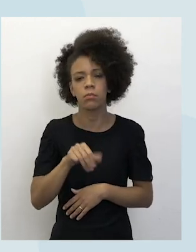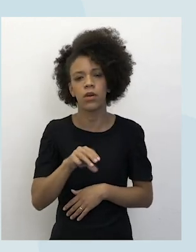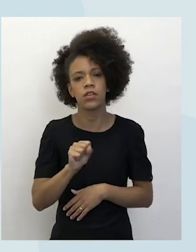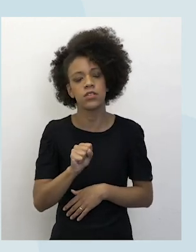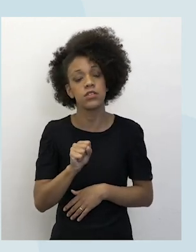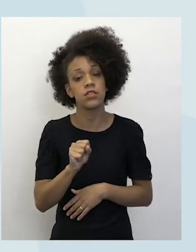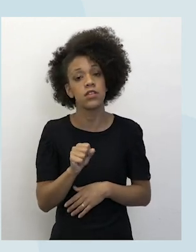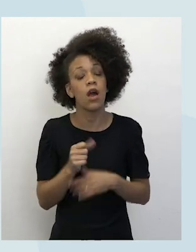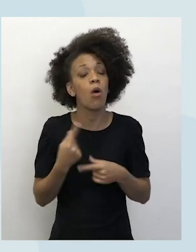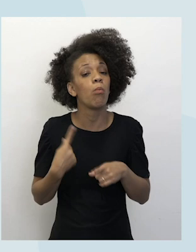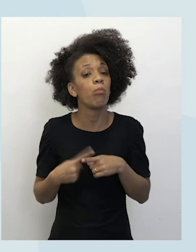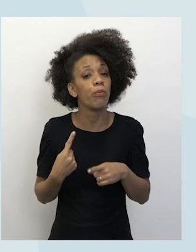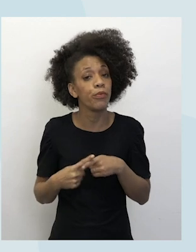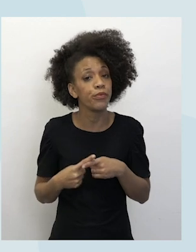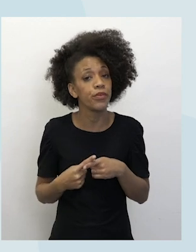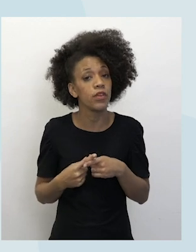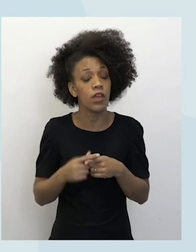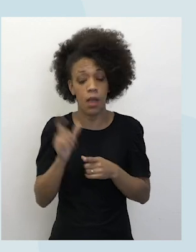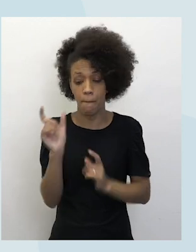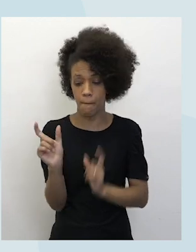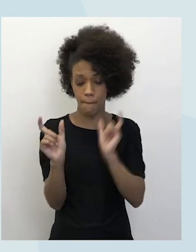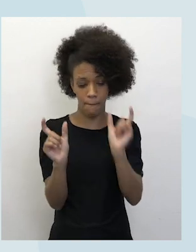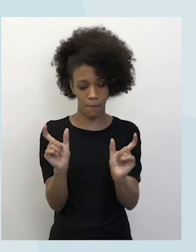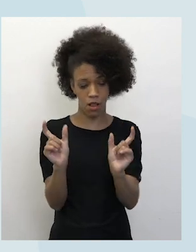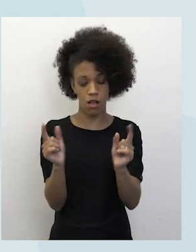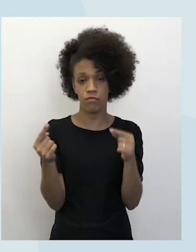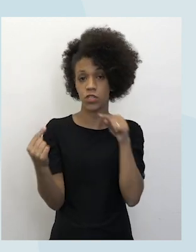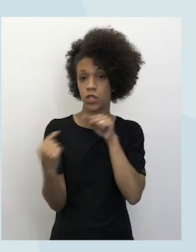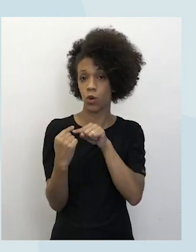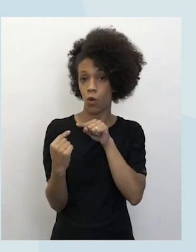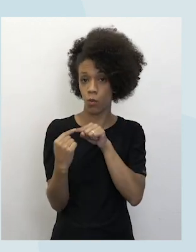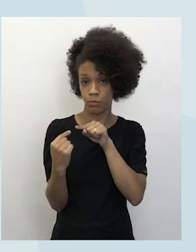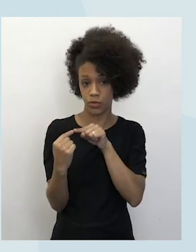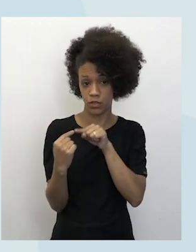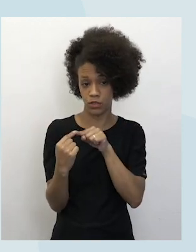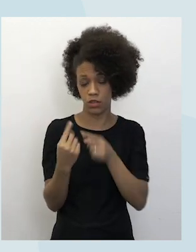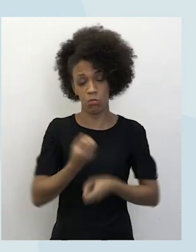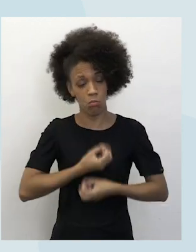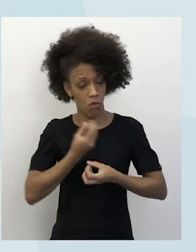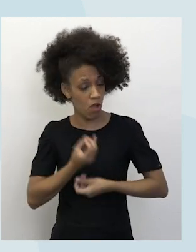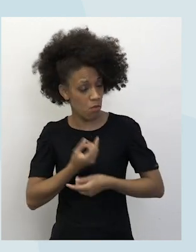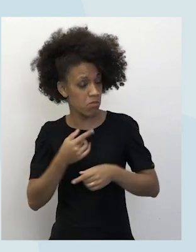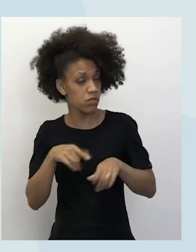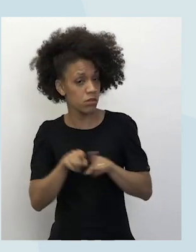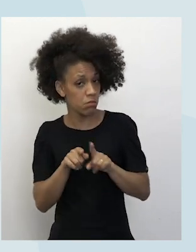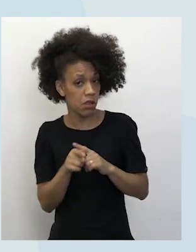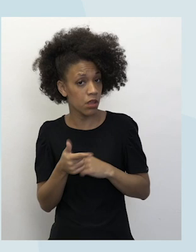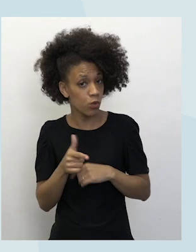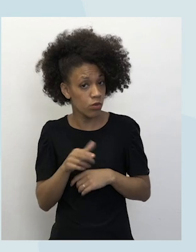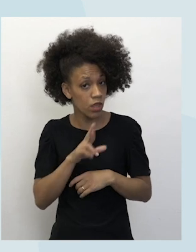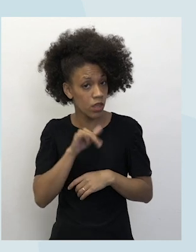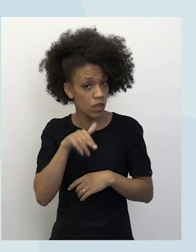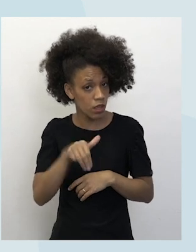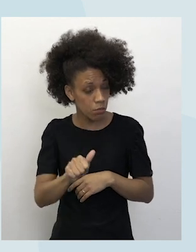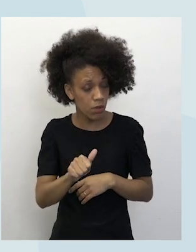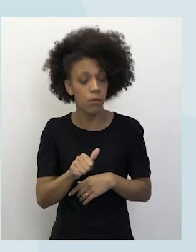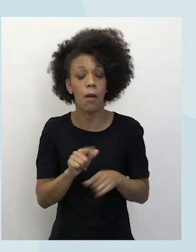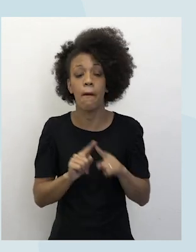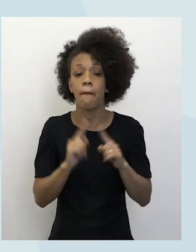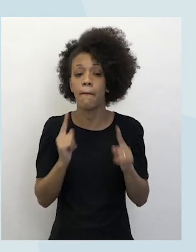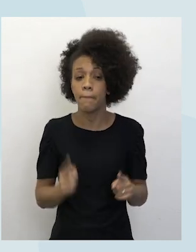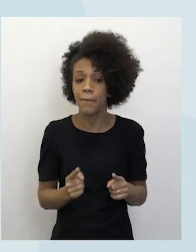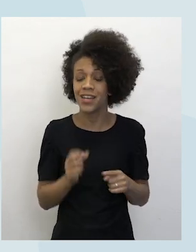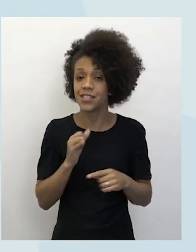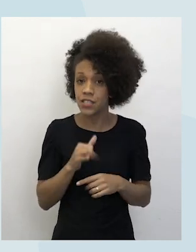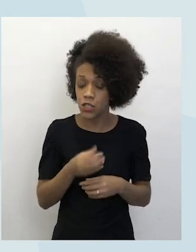é porque a poesia a poemas sem rimas há poemas que não rimam tá porém